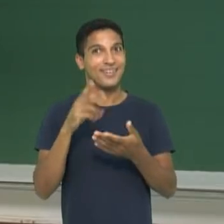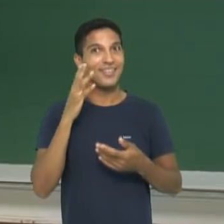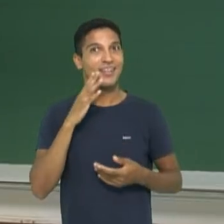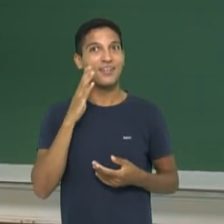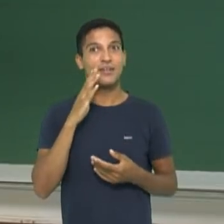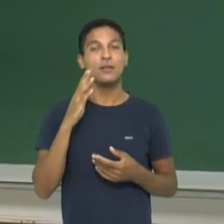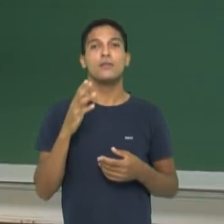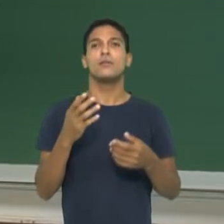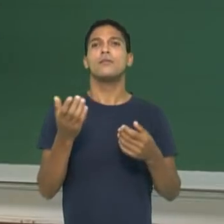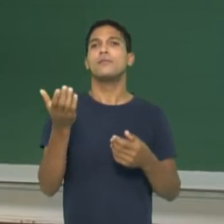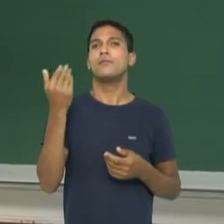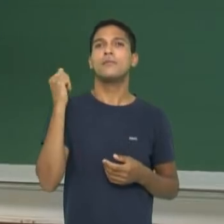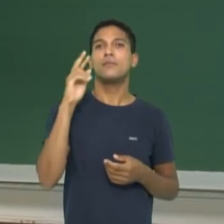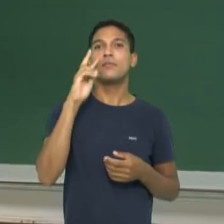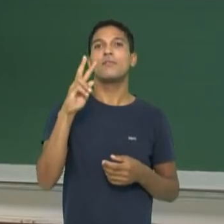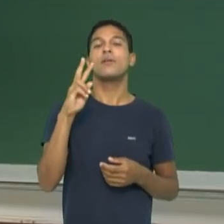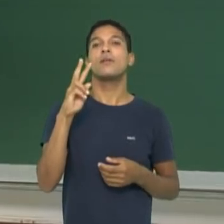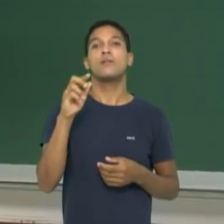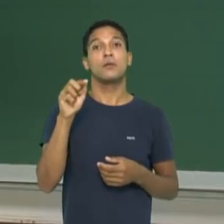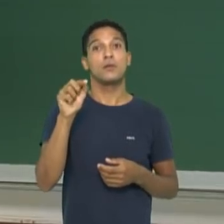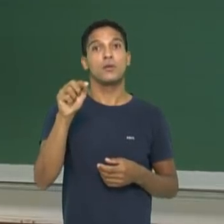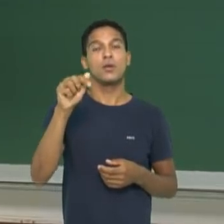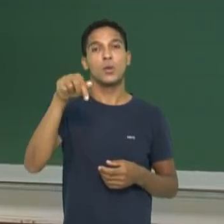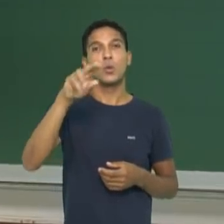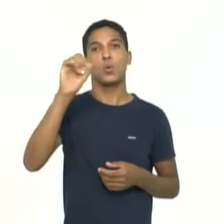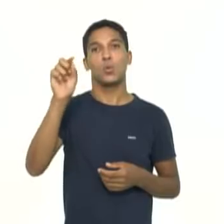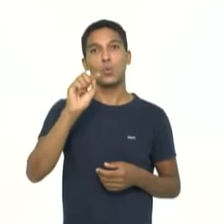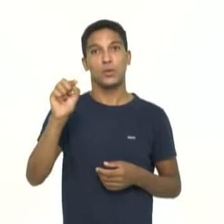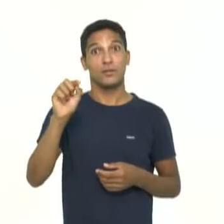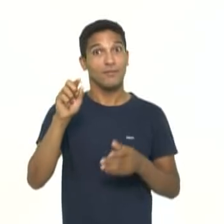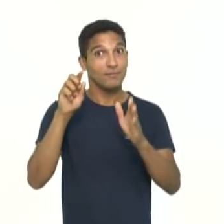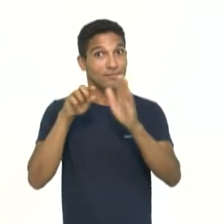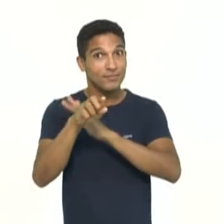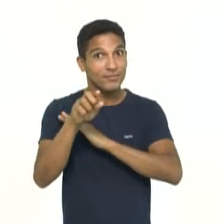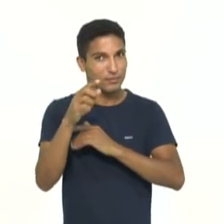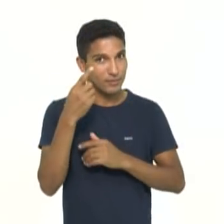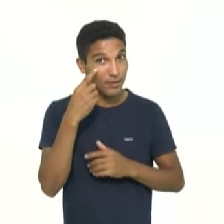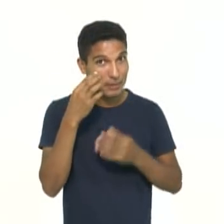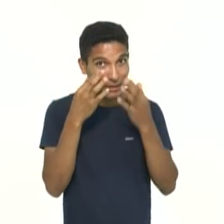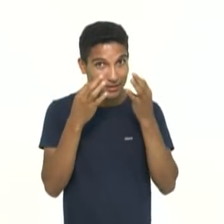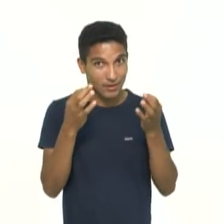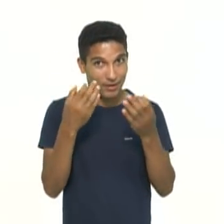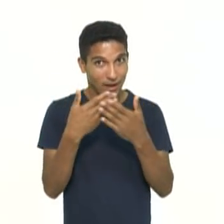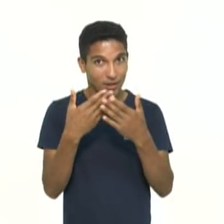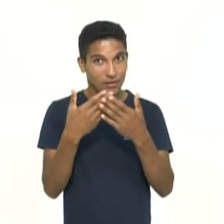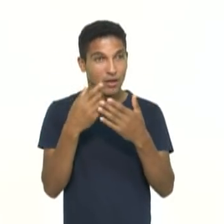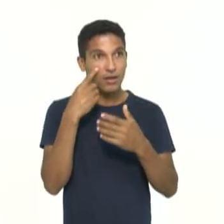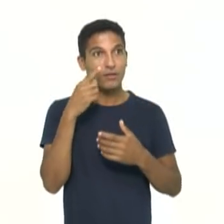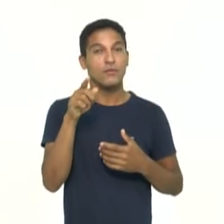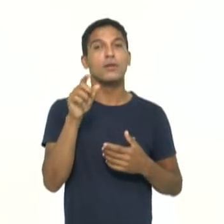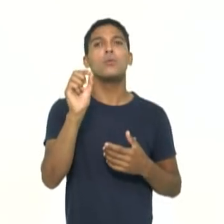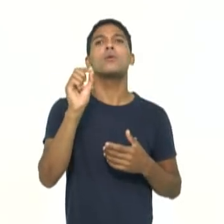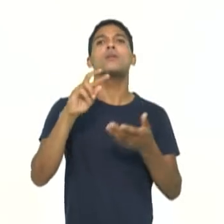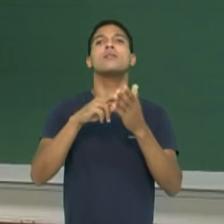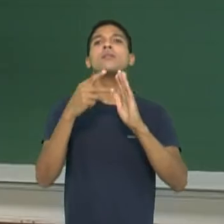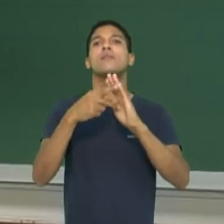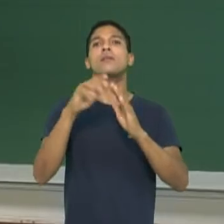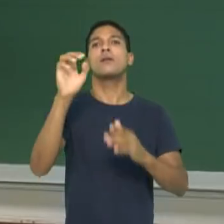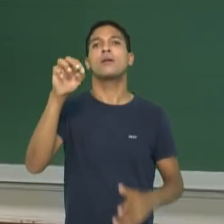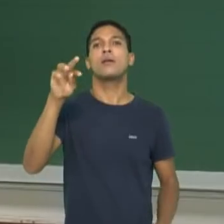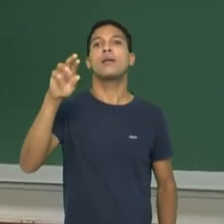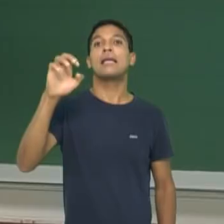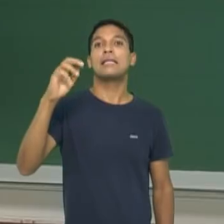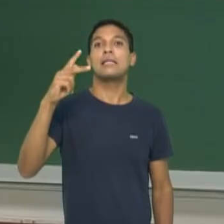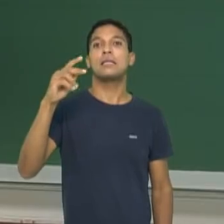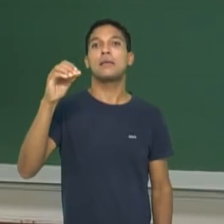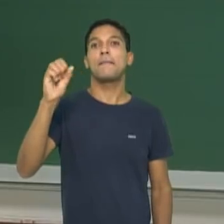se vocês prestaram atenção na aula da professora? Olhe lá, o que eram os entrepostos? Nossa,